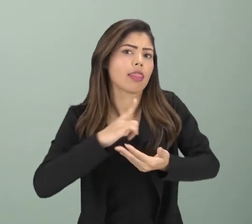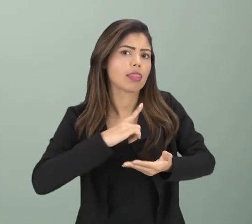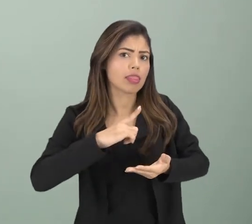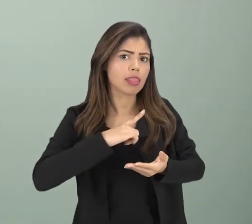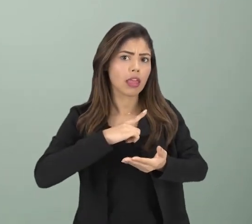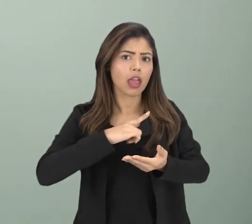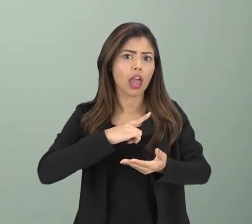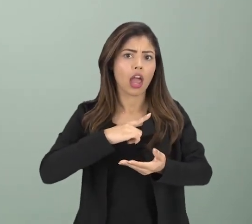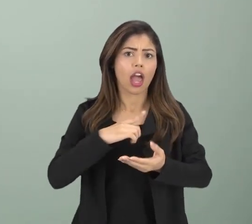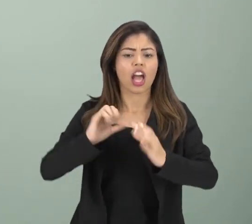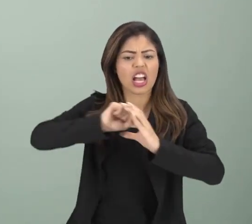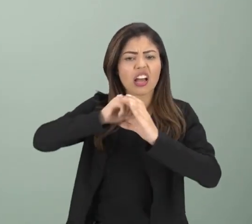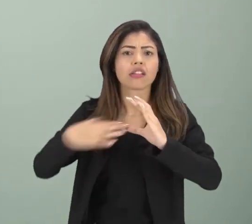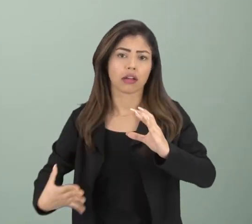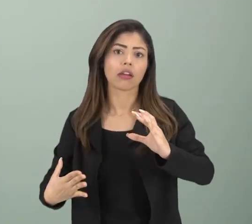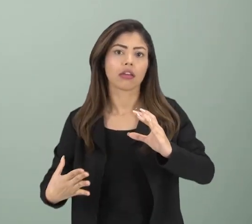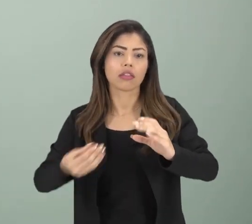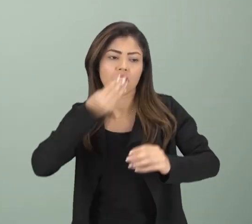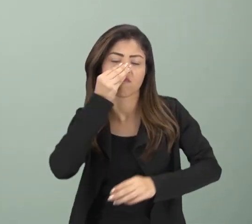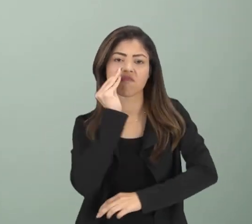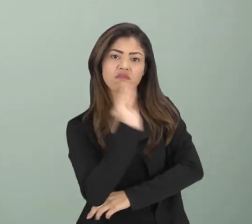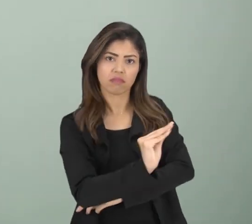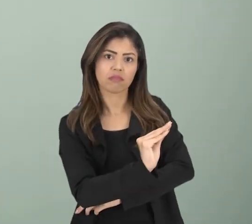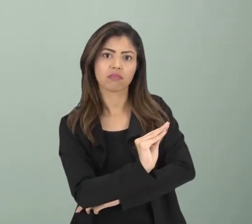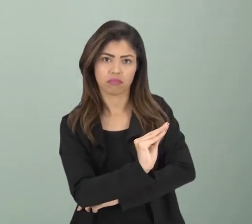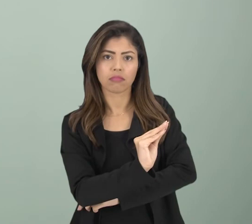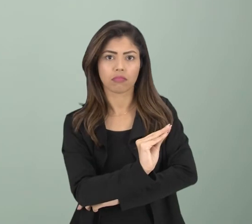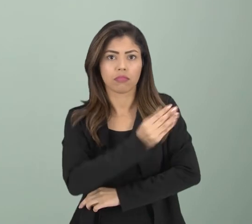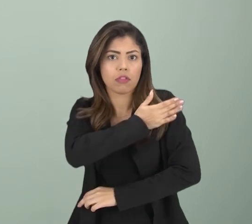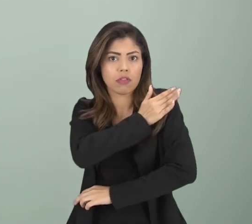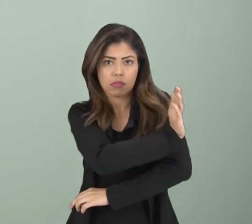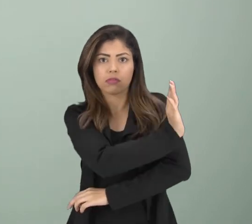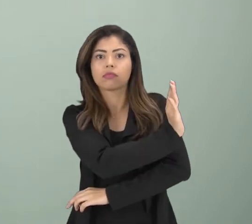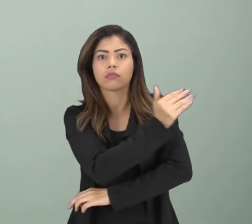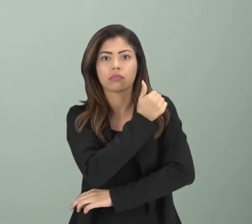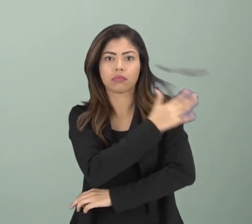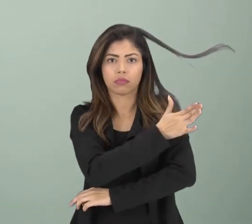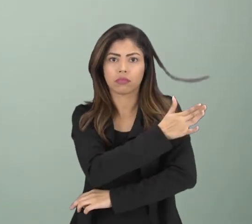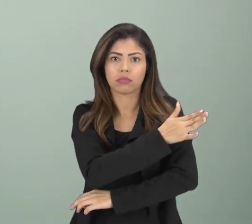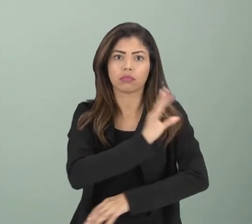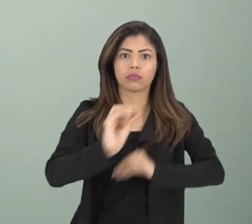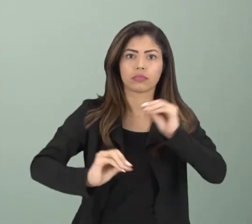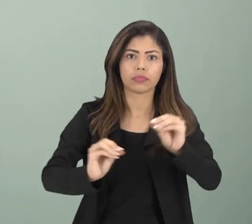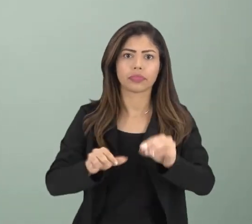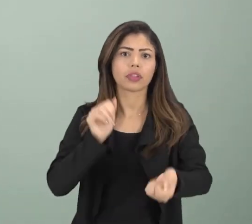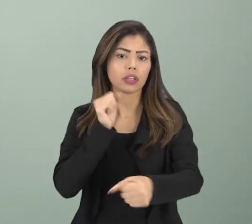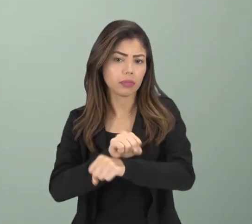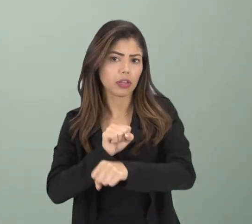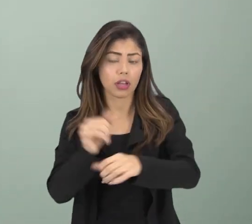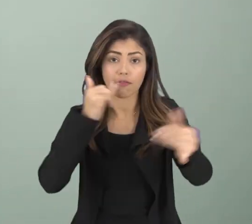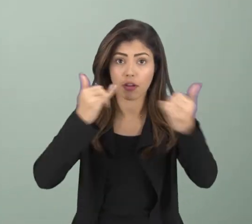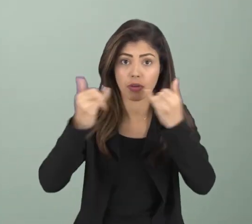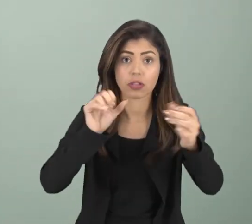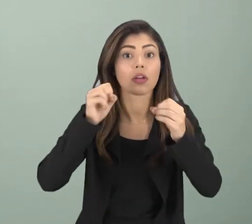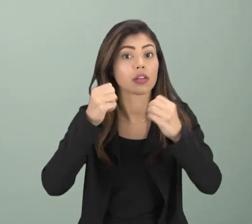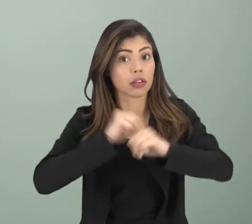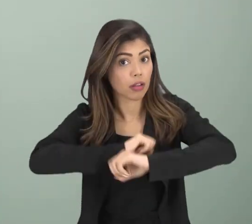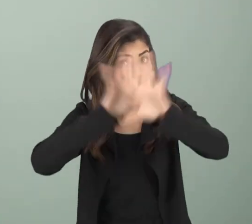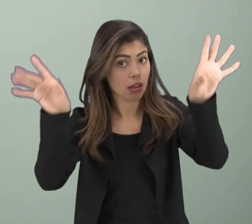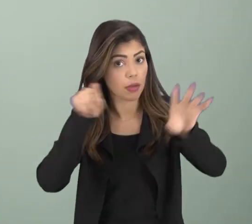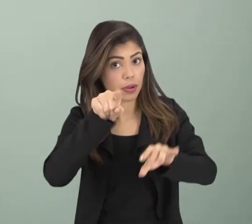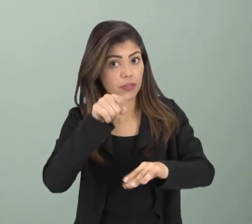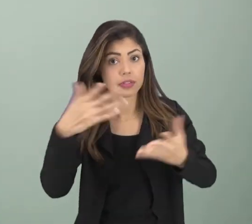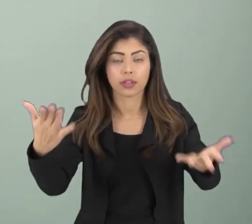atitudes discriminatórias ou atitudes preconceituosas. Eu espero que a informação tenha ficado clara